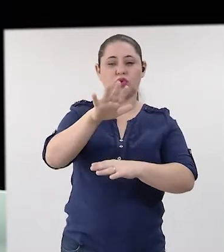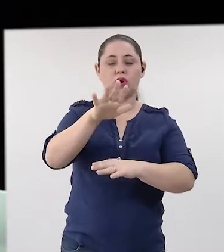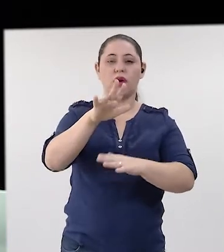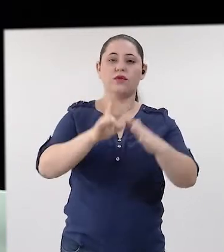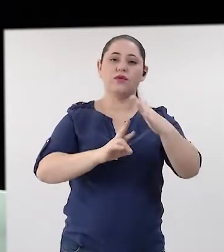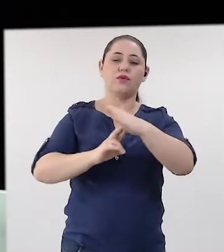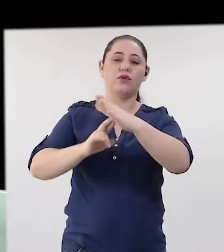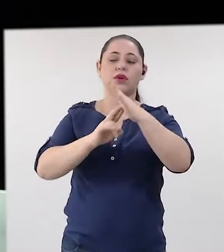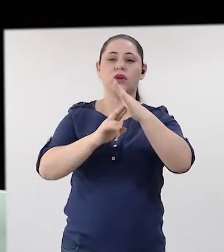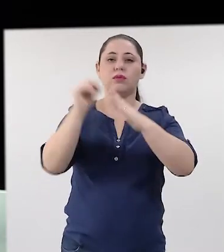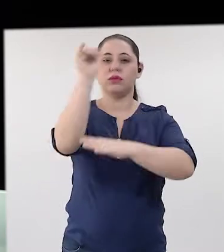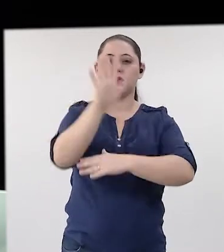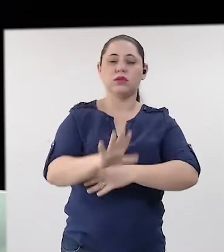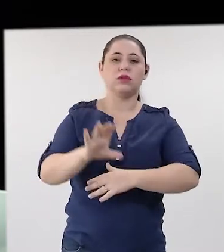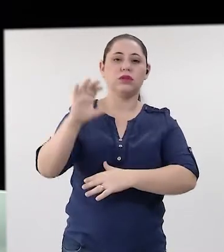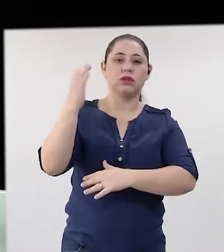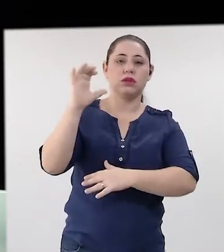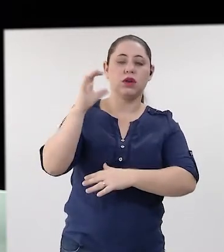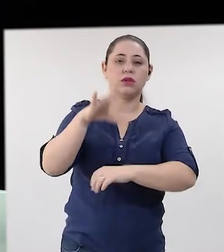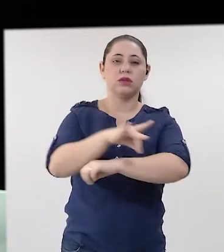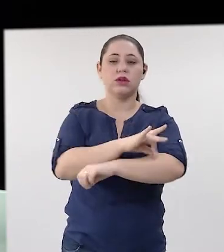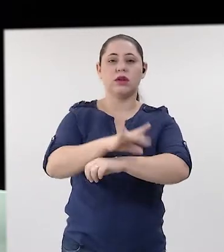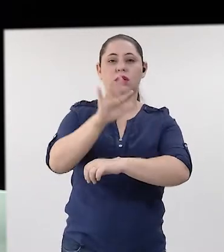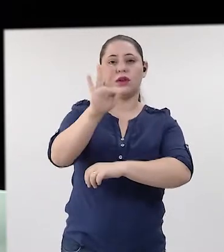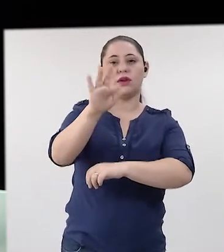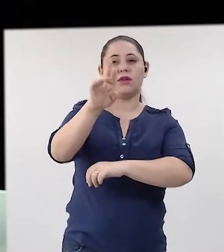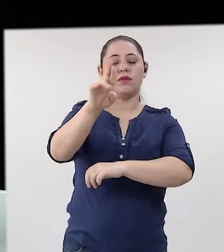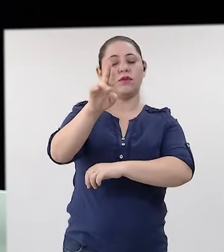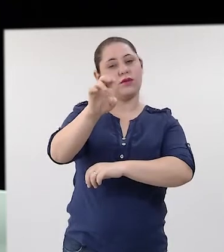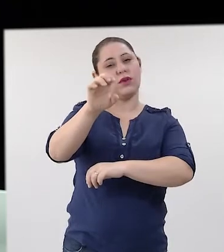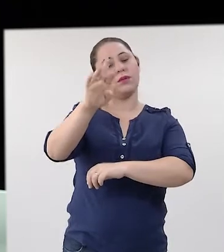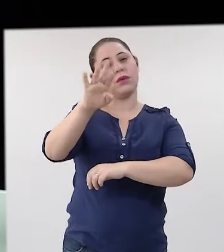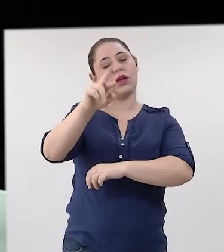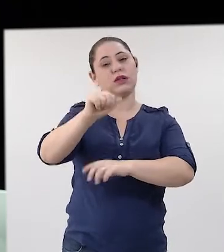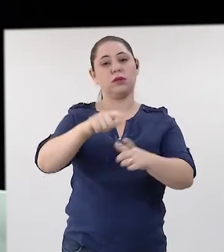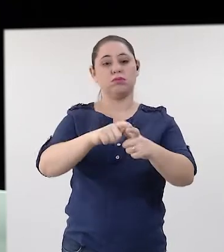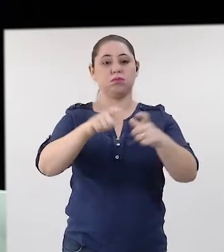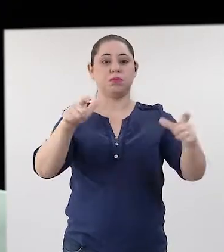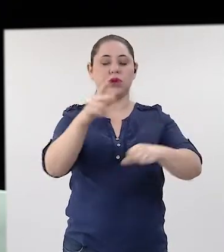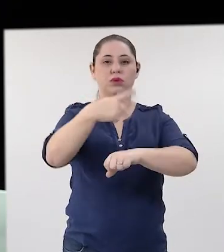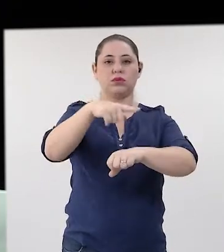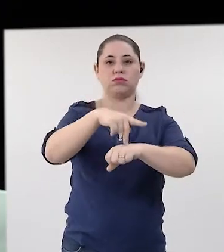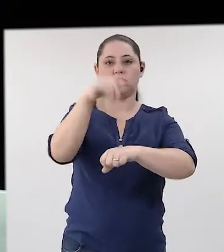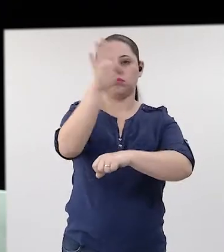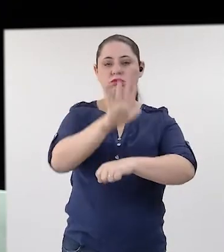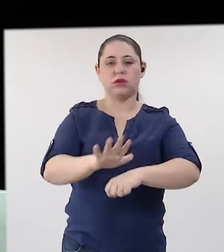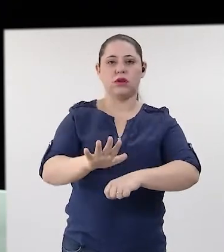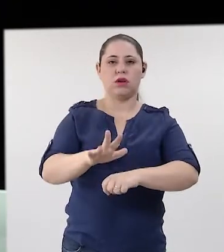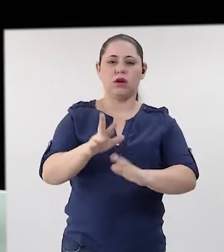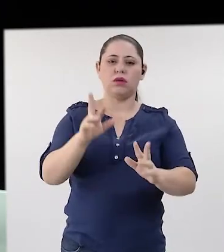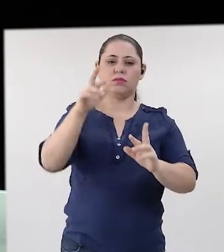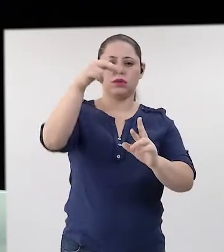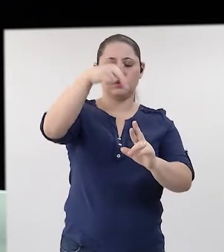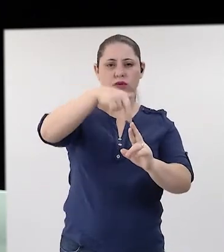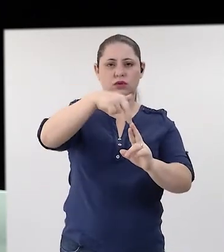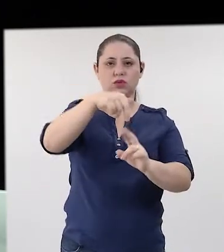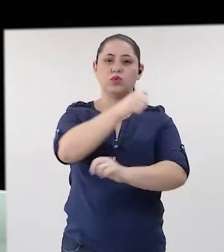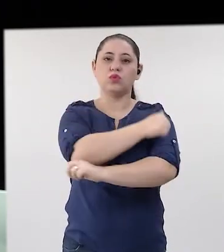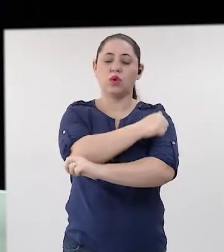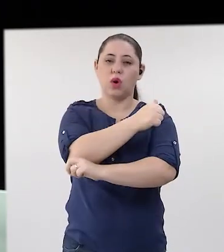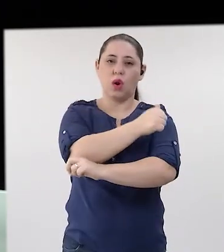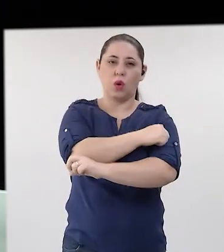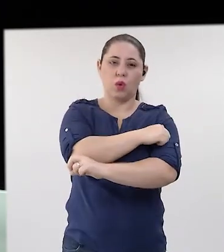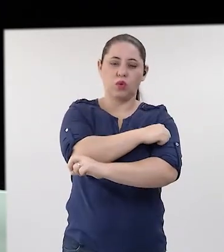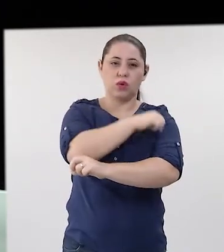classificação geral da Feira Brasileira de Ciências e Engenharia, a FEBRACE, que é a maior do Brasil. Representa estudantes